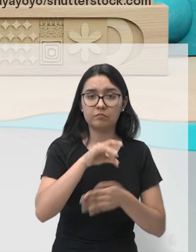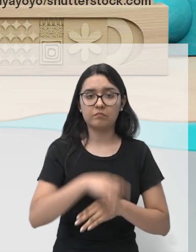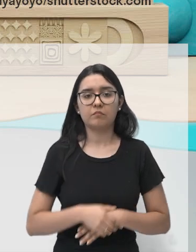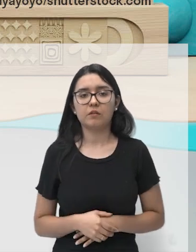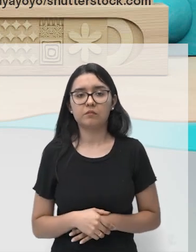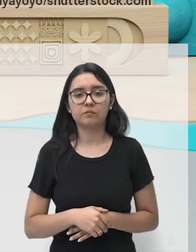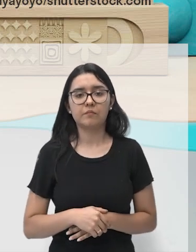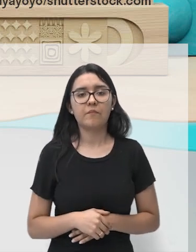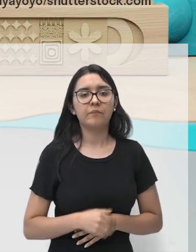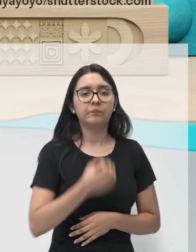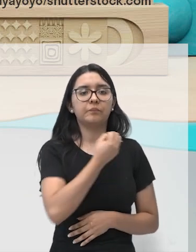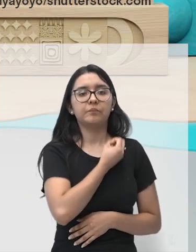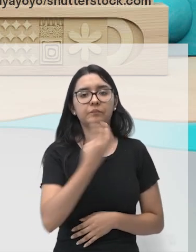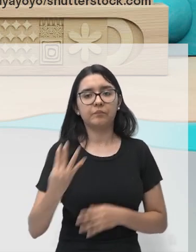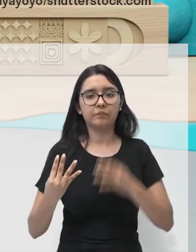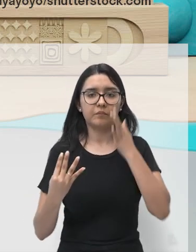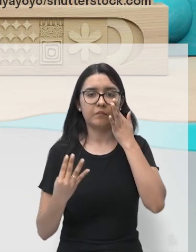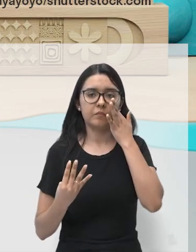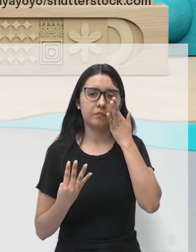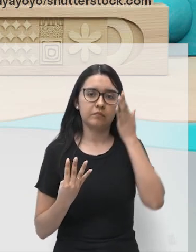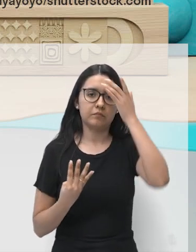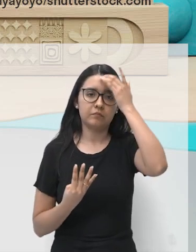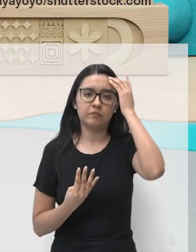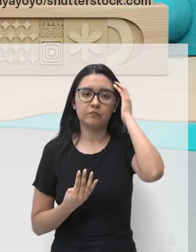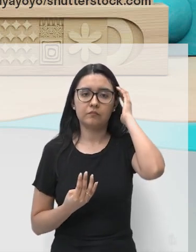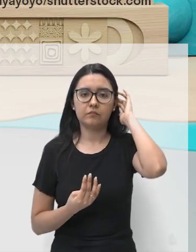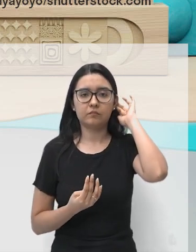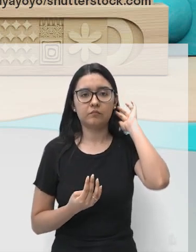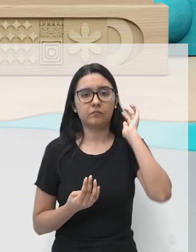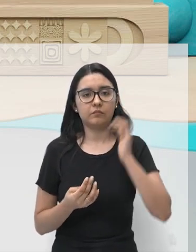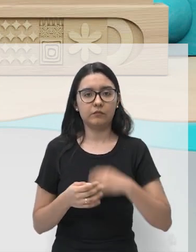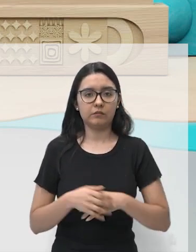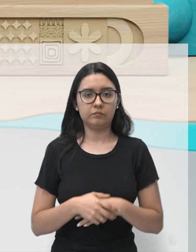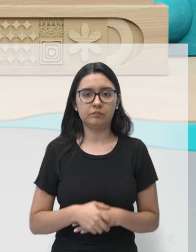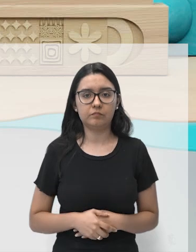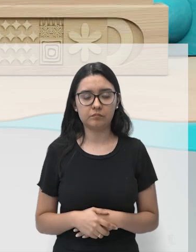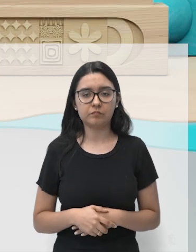correta. Number 4. A 4.